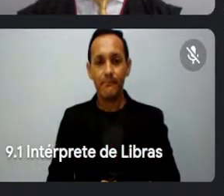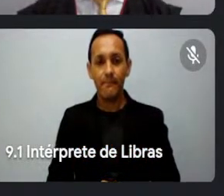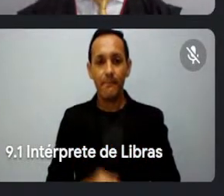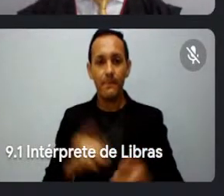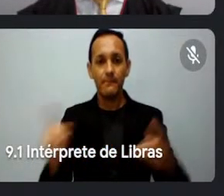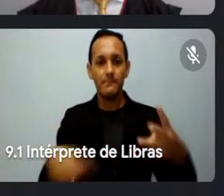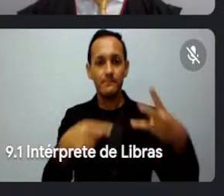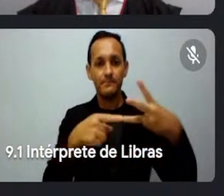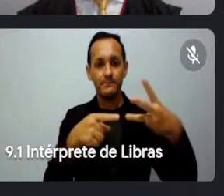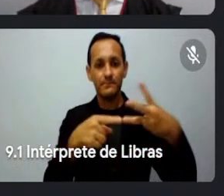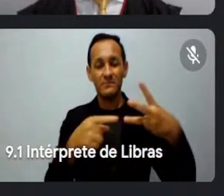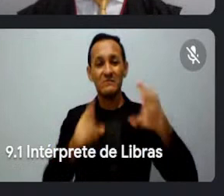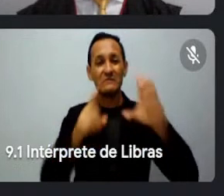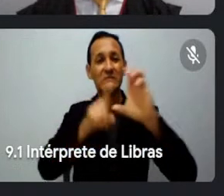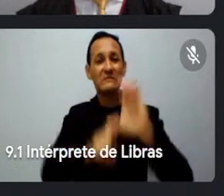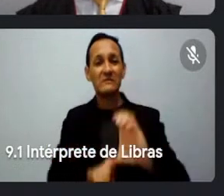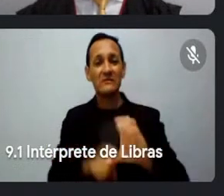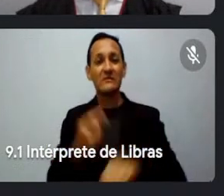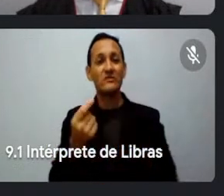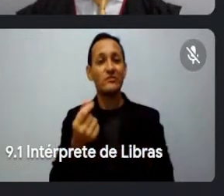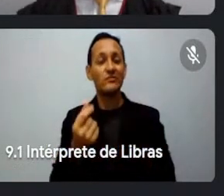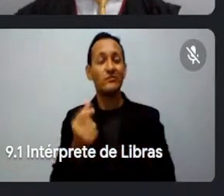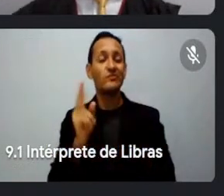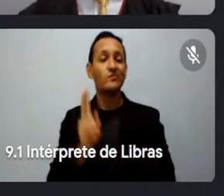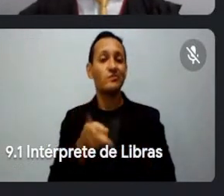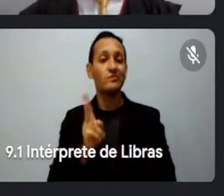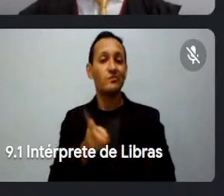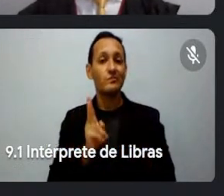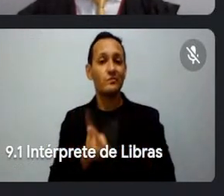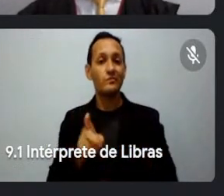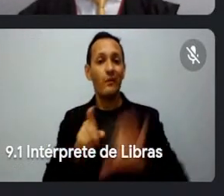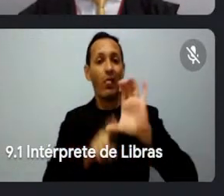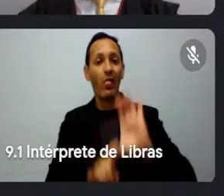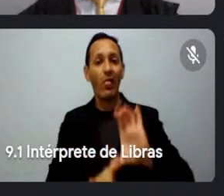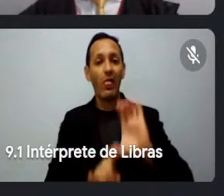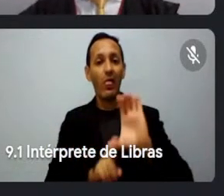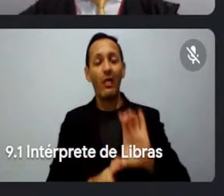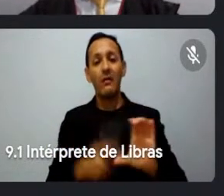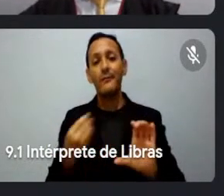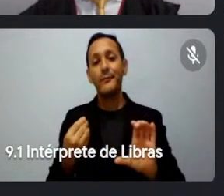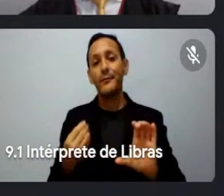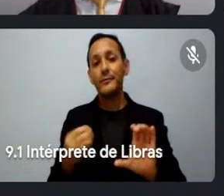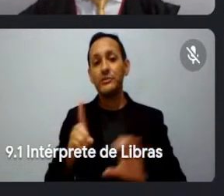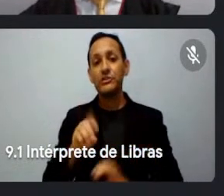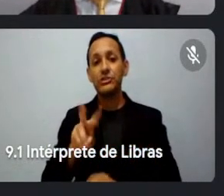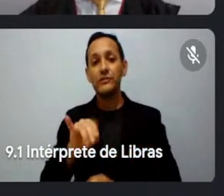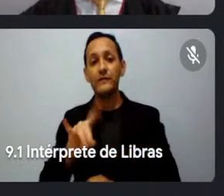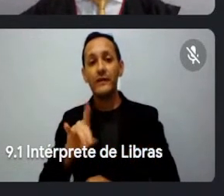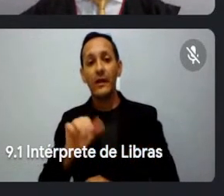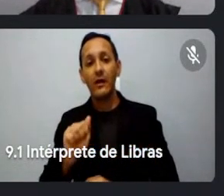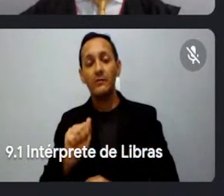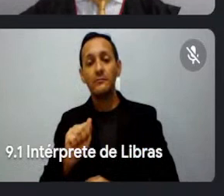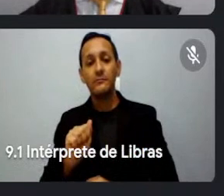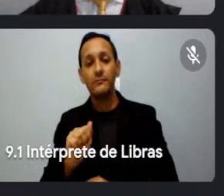dívida de campanha né o candidato fala que O que é a empresa